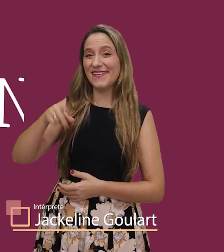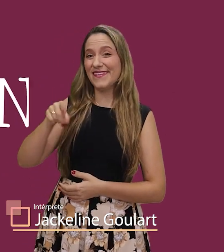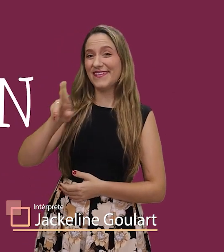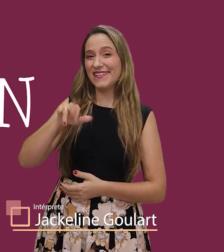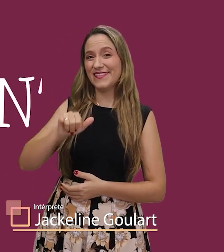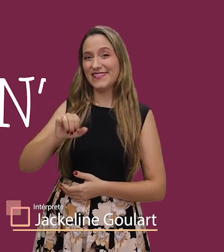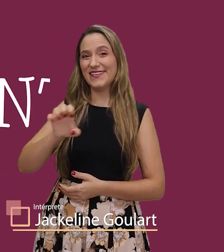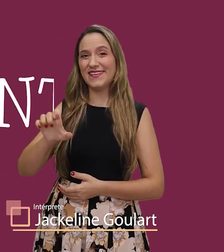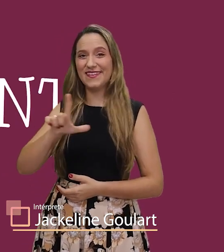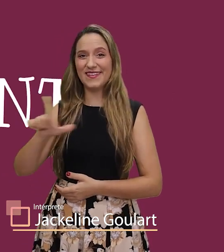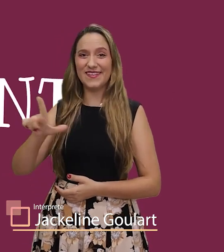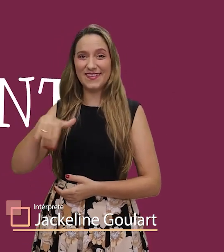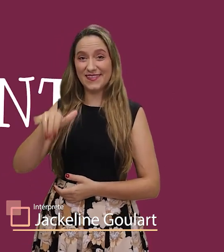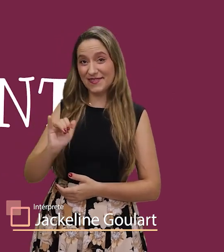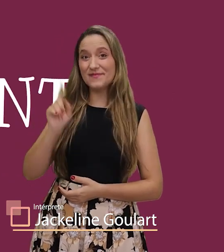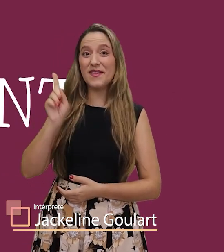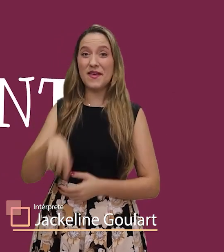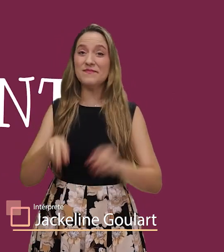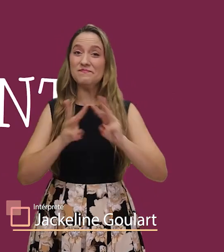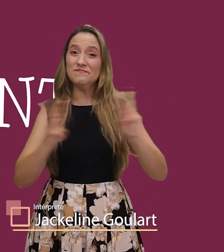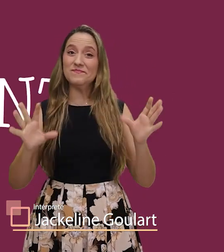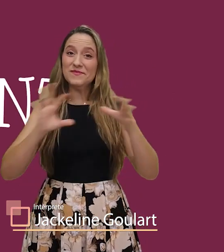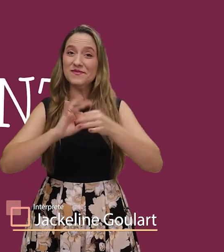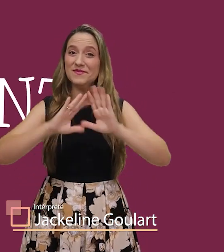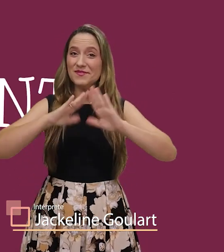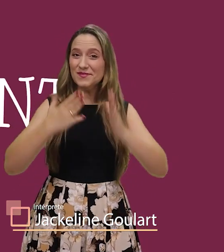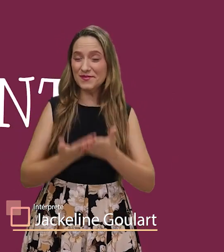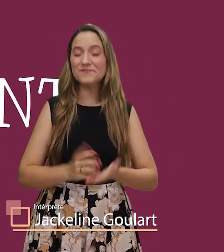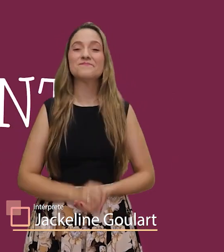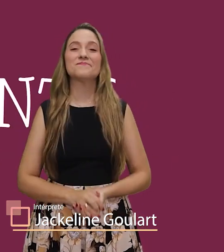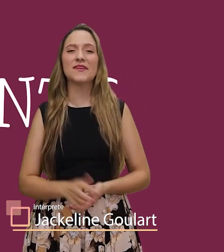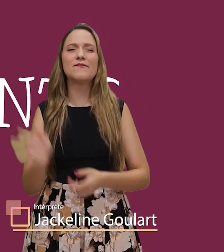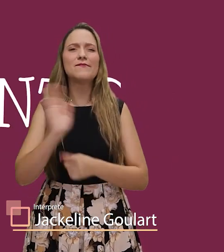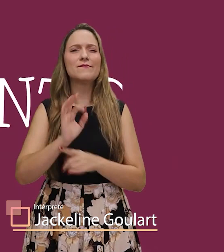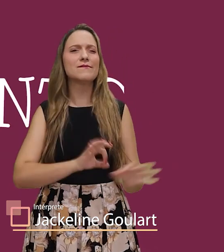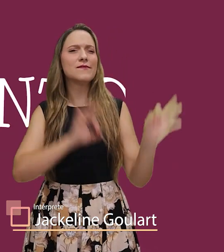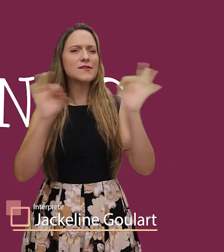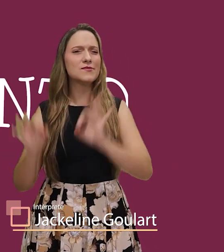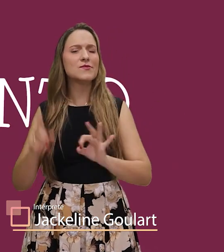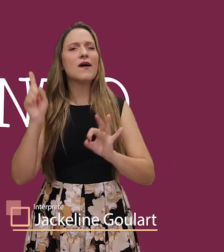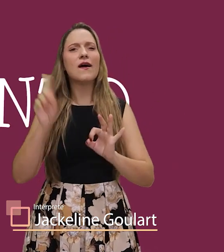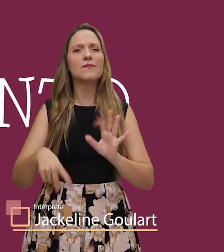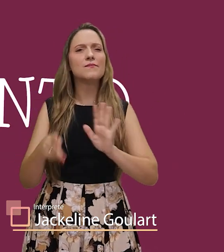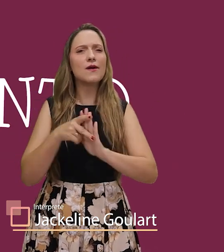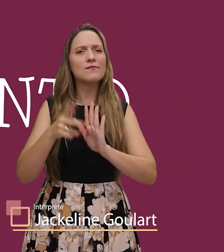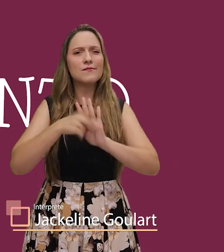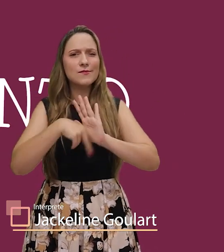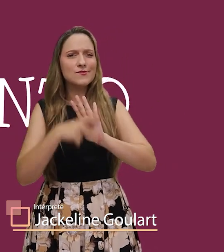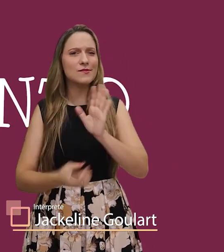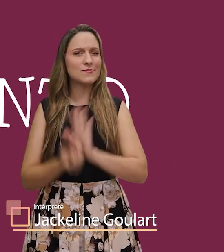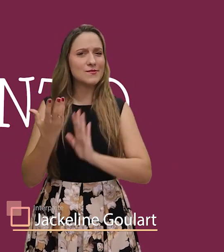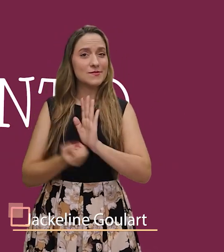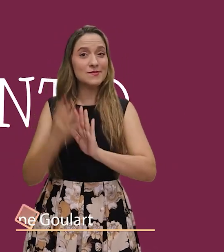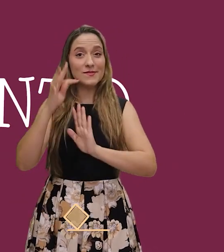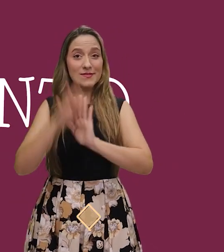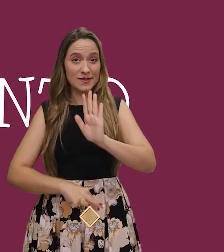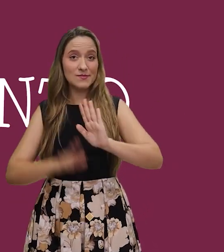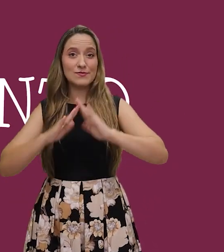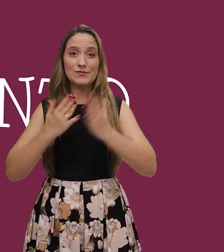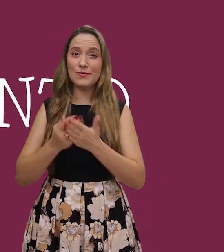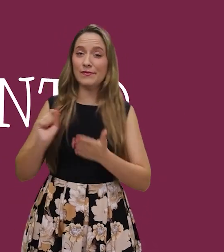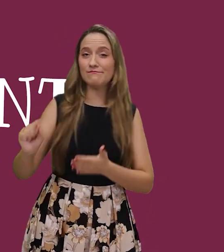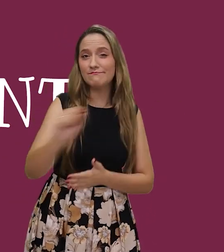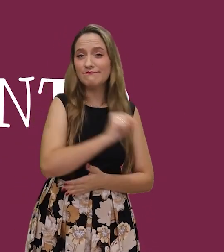portal Conexão Escola. Este vídeo faz parte do projeto Produção de Texto em Rede da Prefeitura de Goiânia.